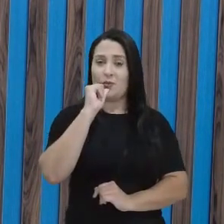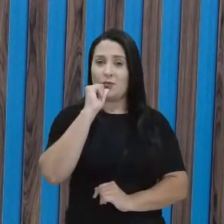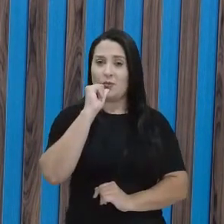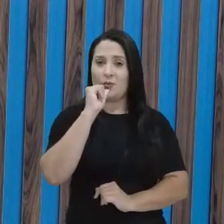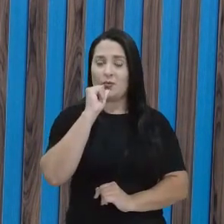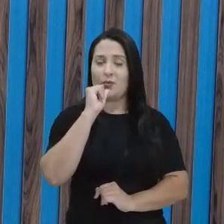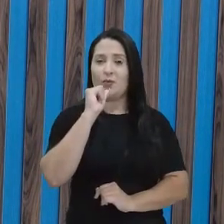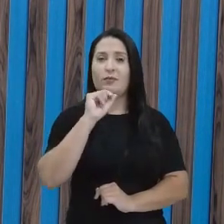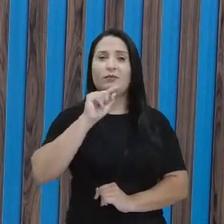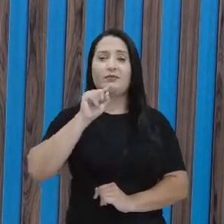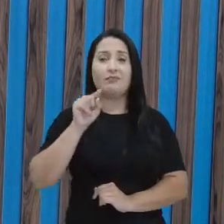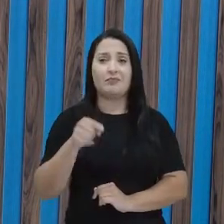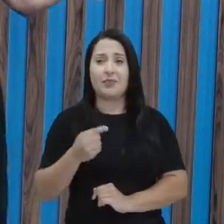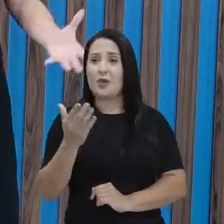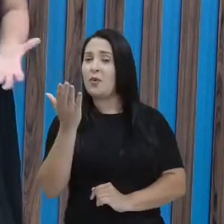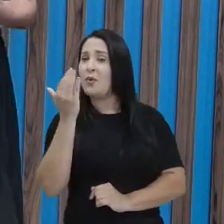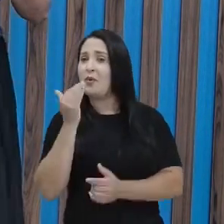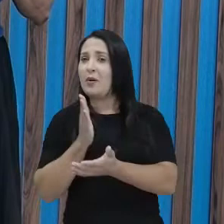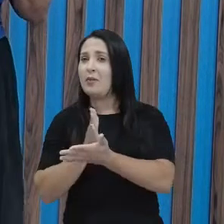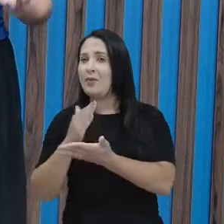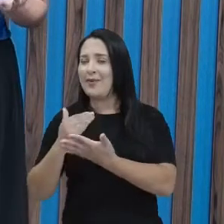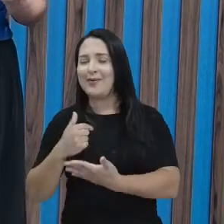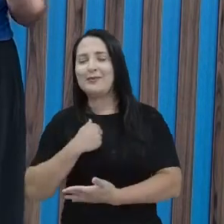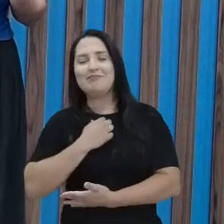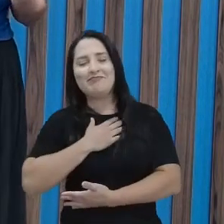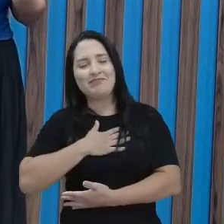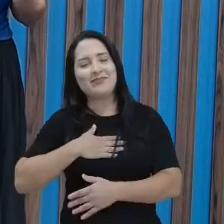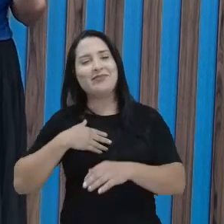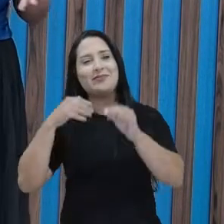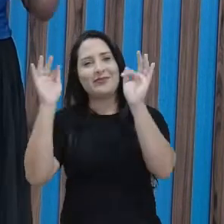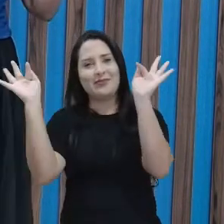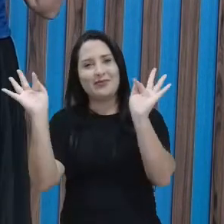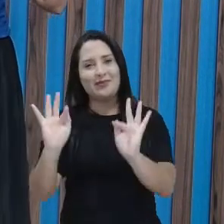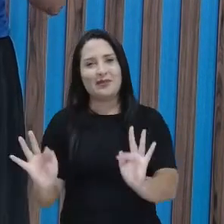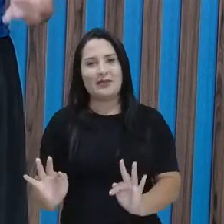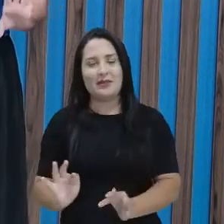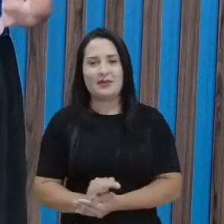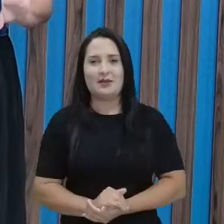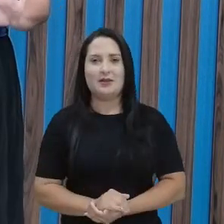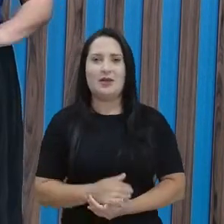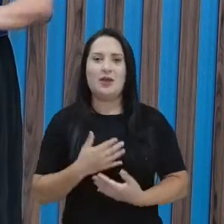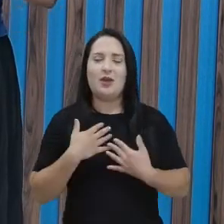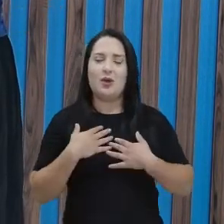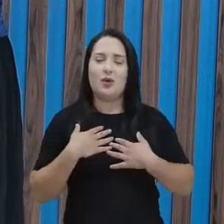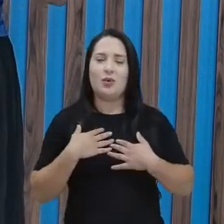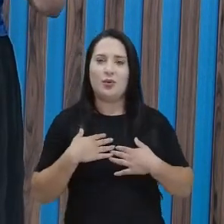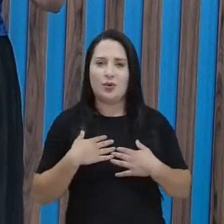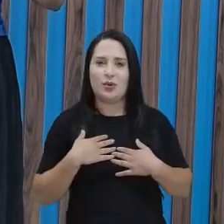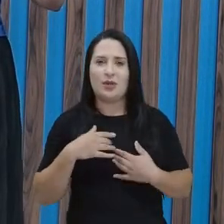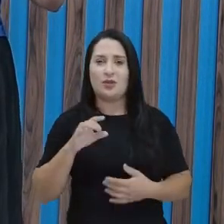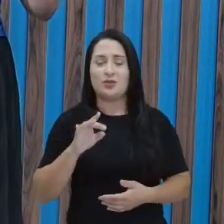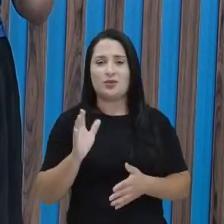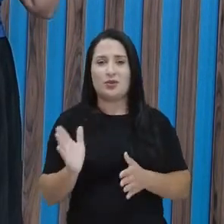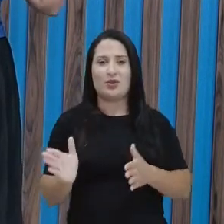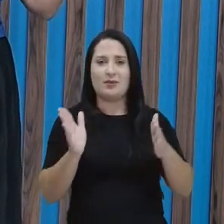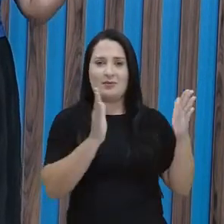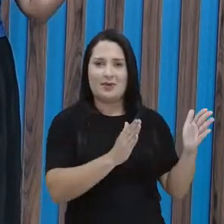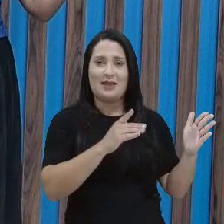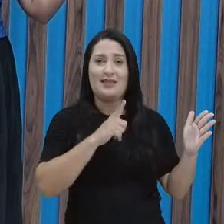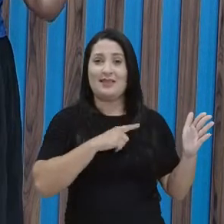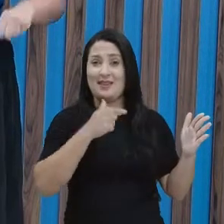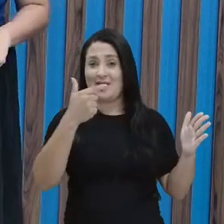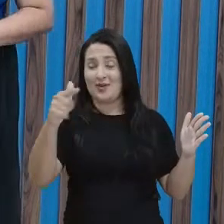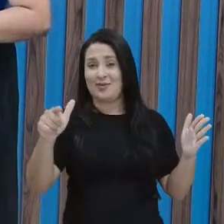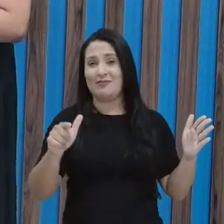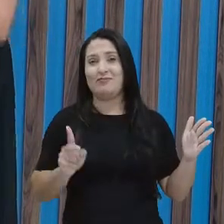uma conjunção para relacionar essas orações. Ufa, né? Essa foi só a primeira parte, tem mais